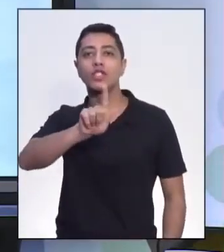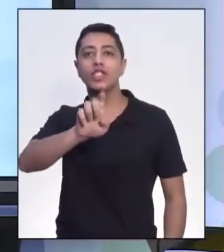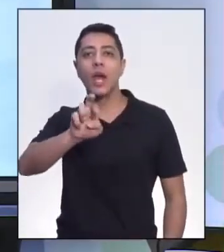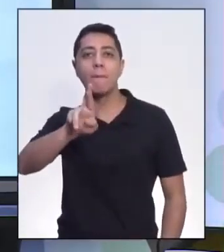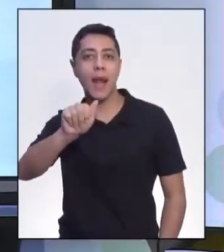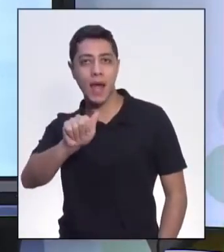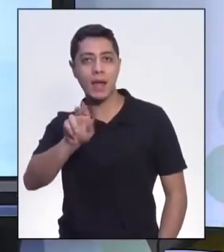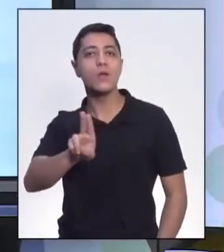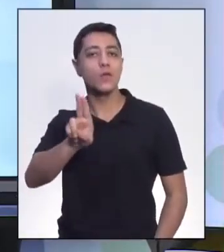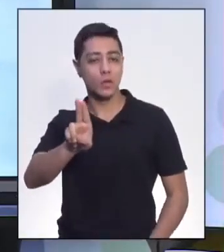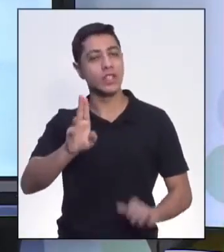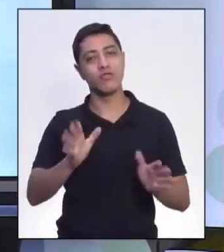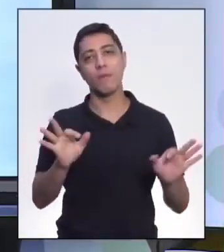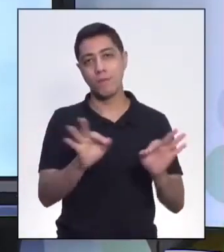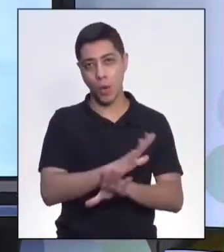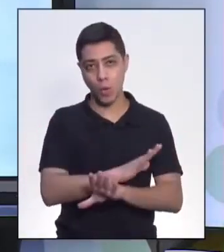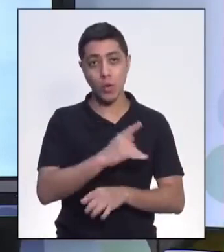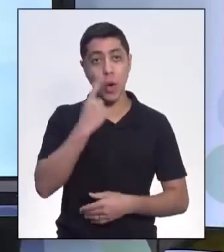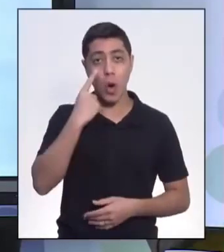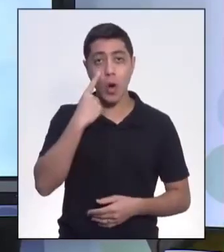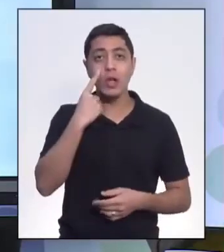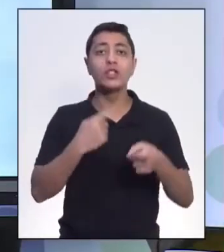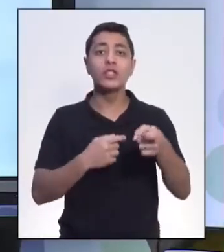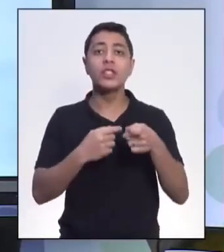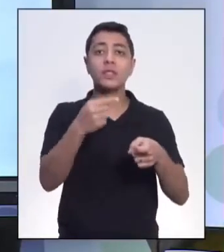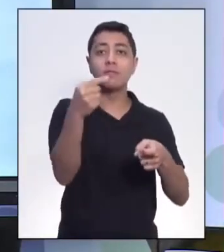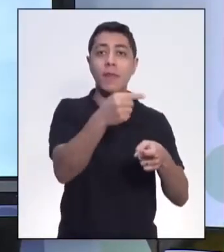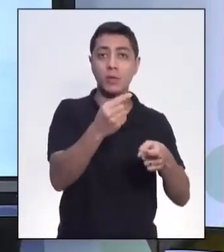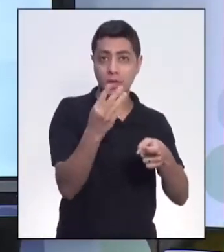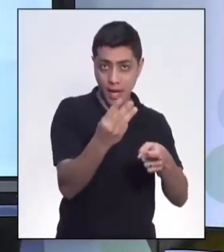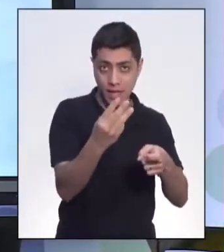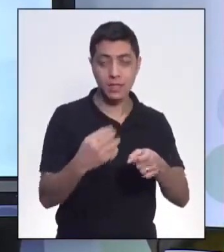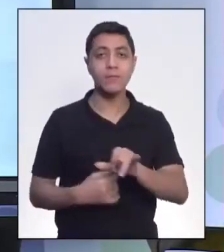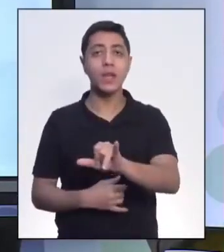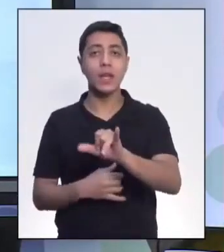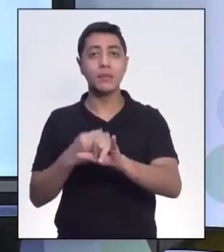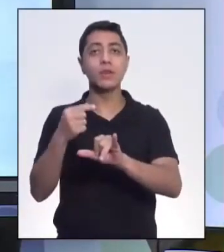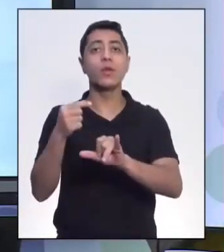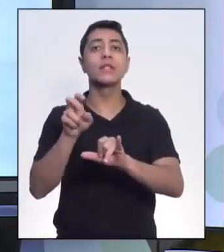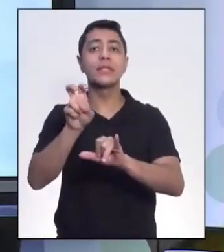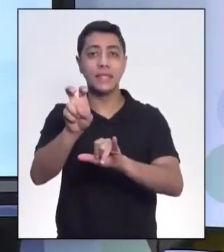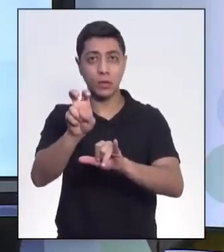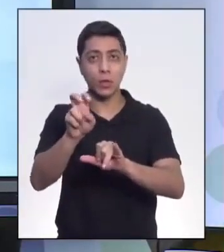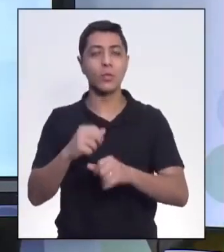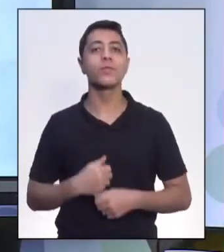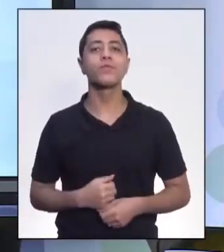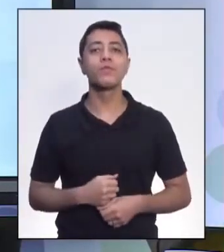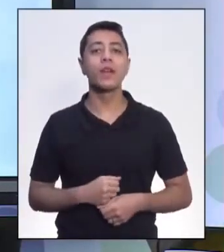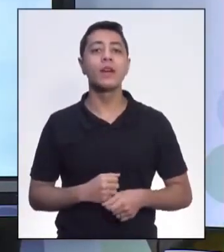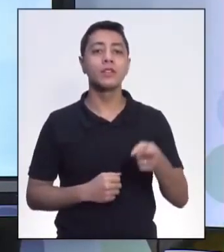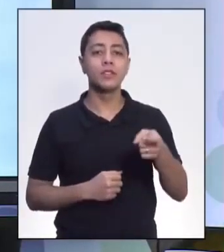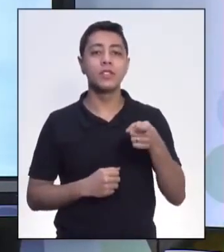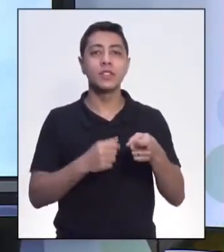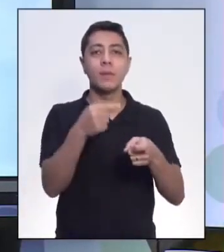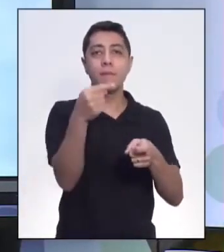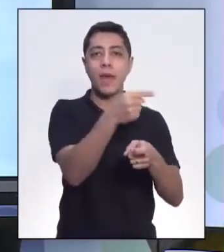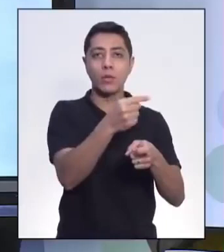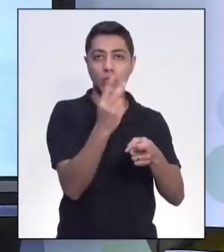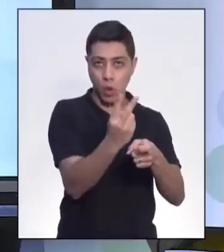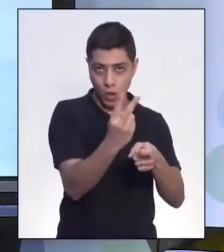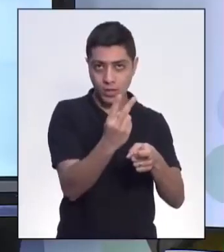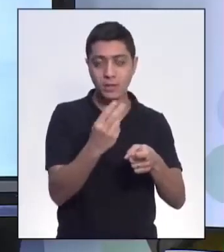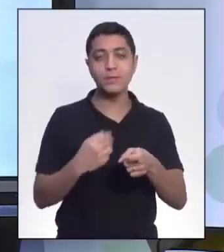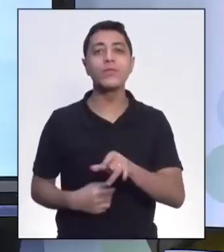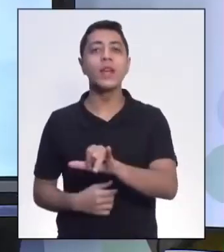eram menos 3 do x com 5 do y, menos 2 do x com 0 do y, ou seja, em cima lá